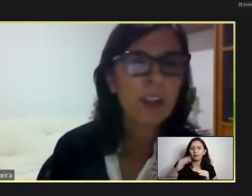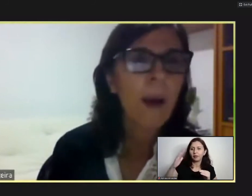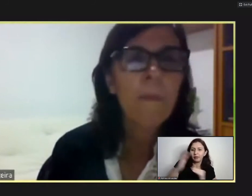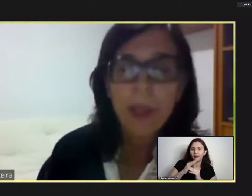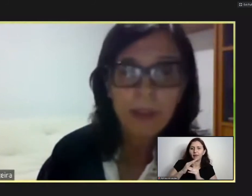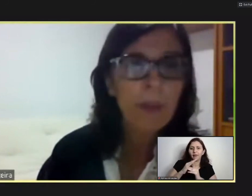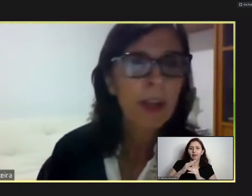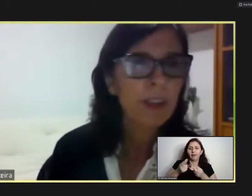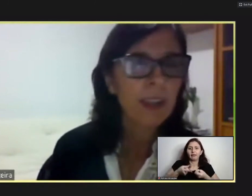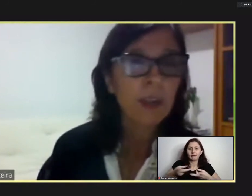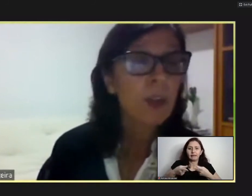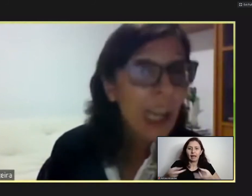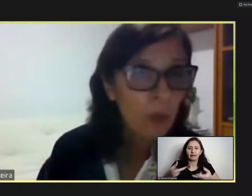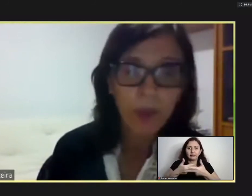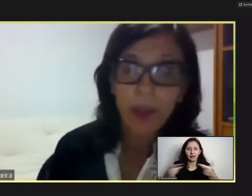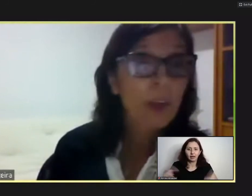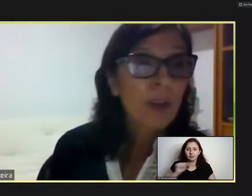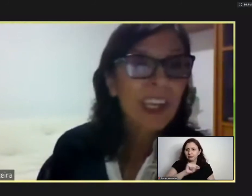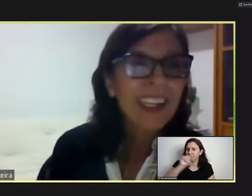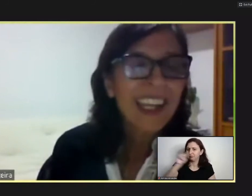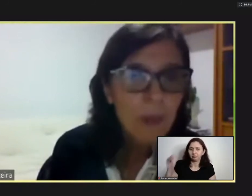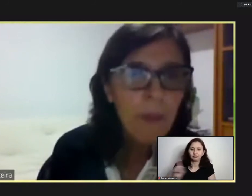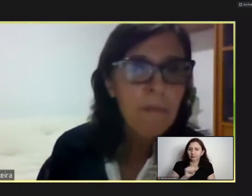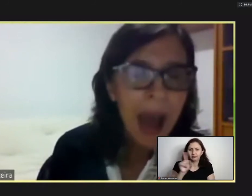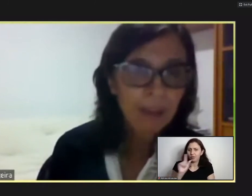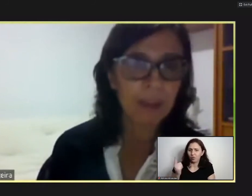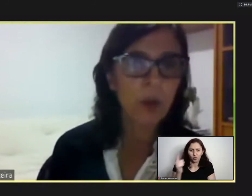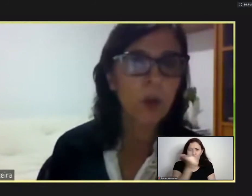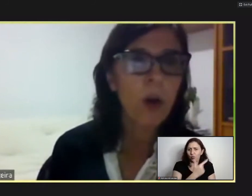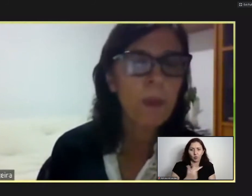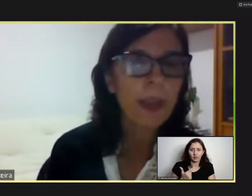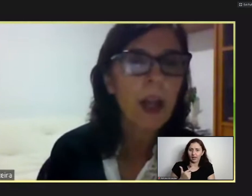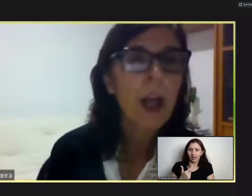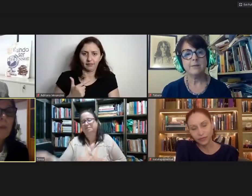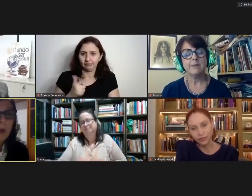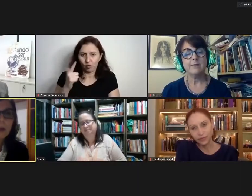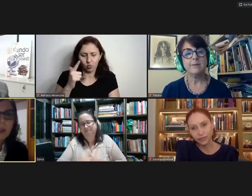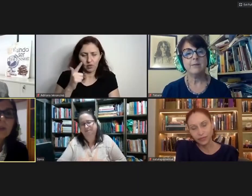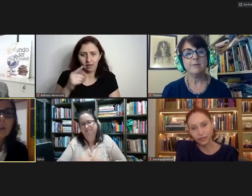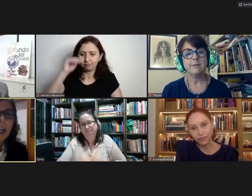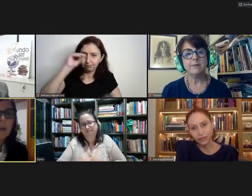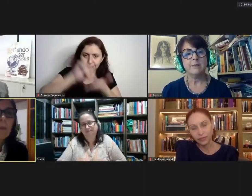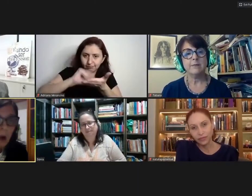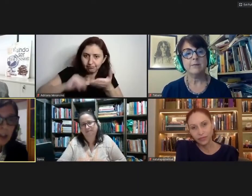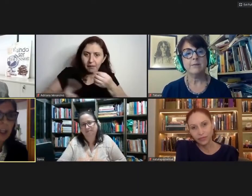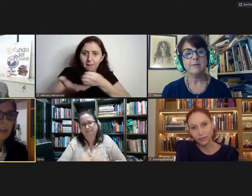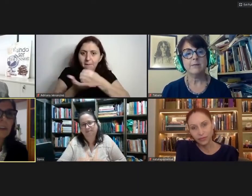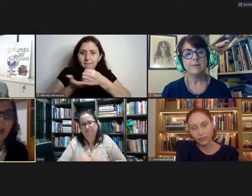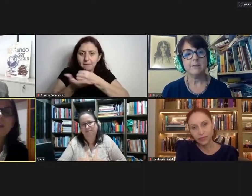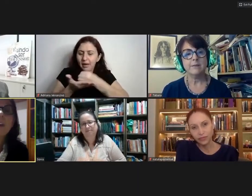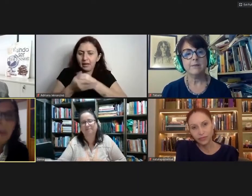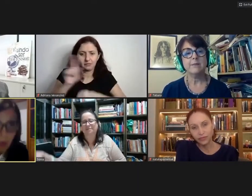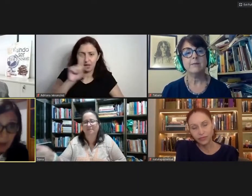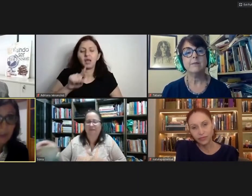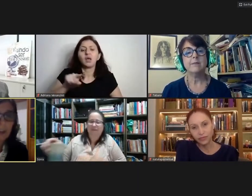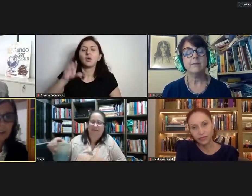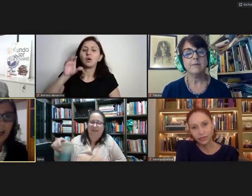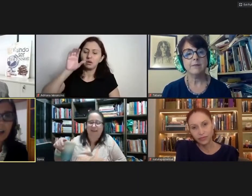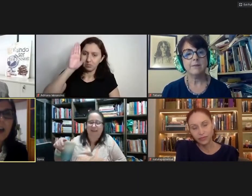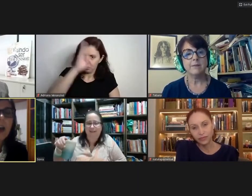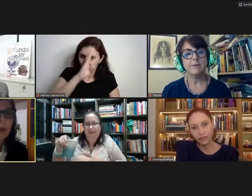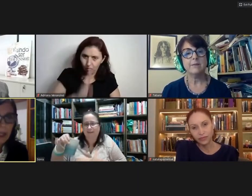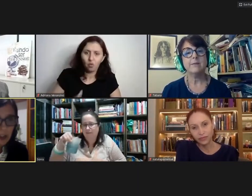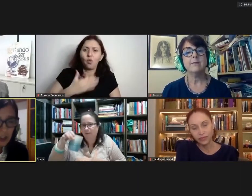austeridade fiscal, tem que estabelecer teto, não, isso não tem nenhuma base econômica, portanto, o Estado pode gastar o que for